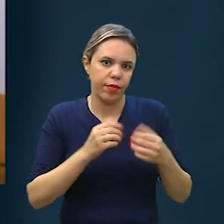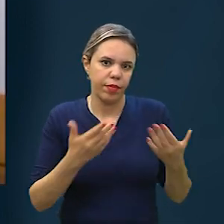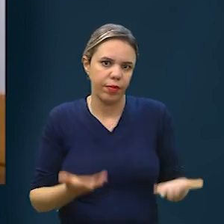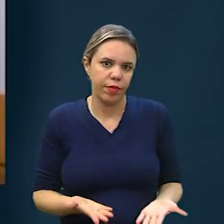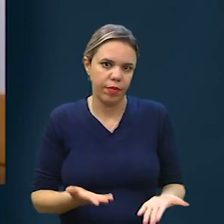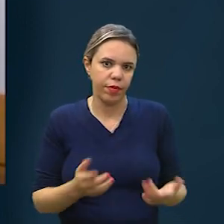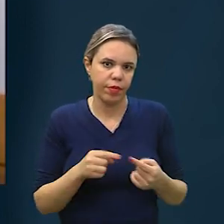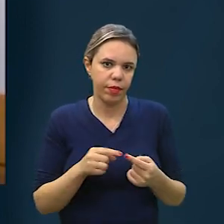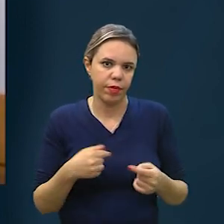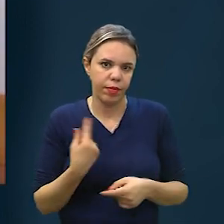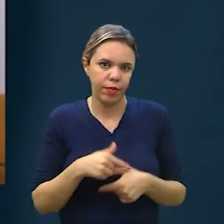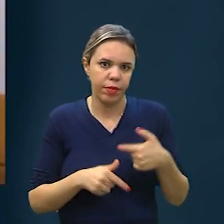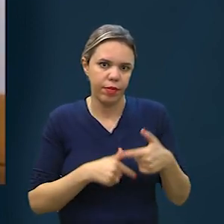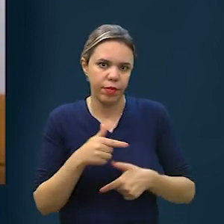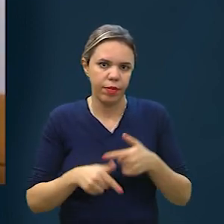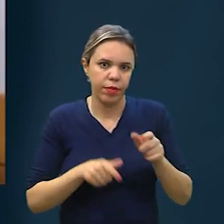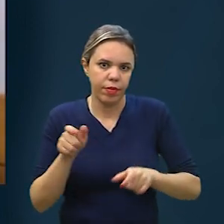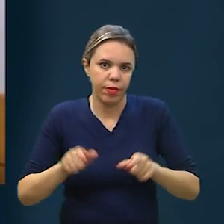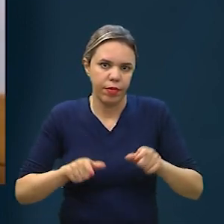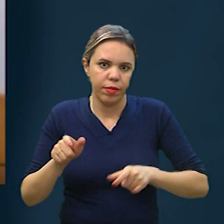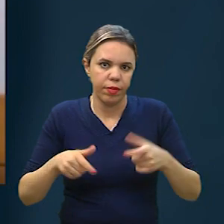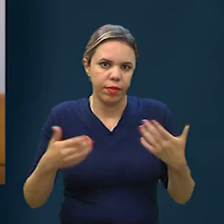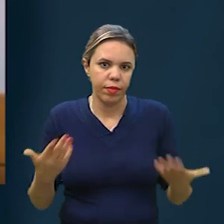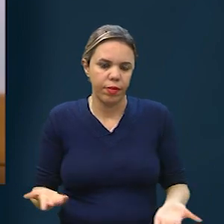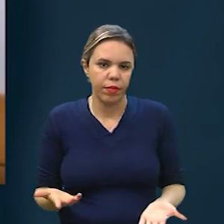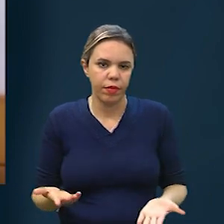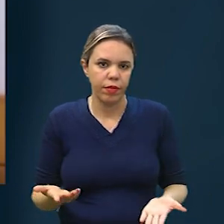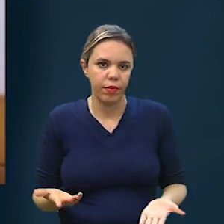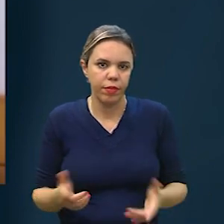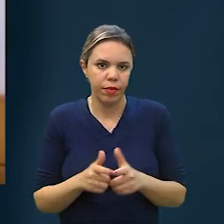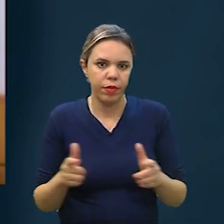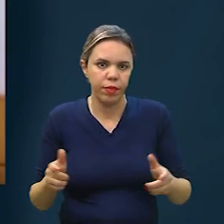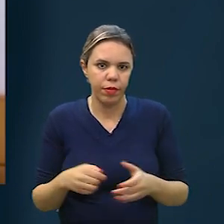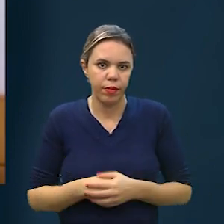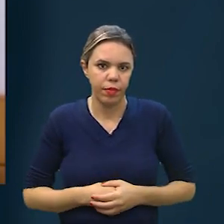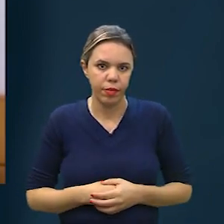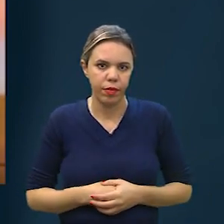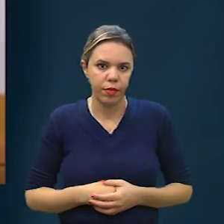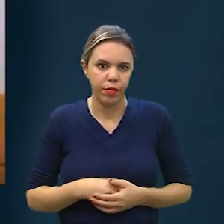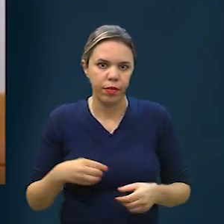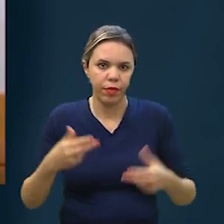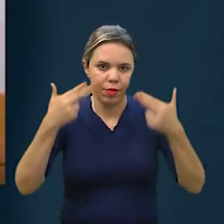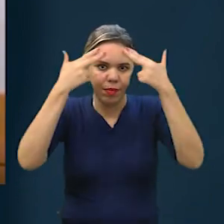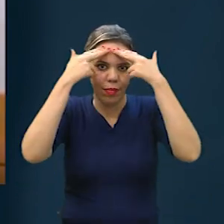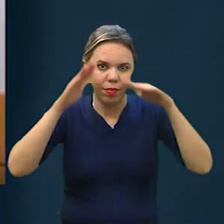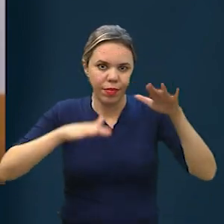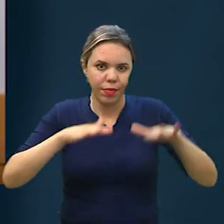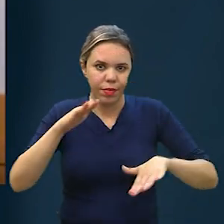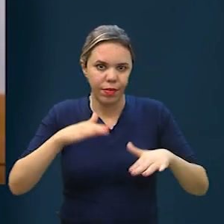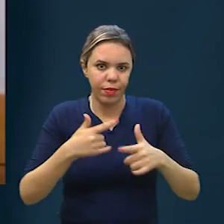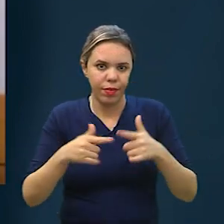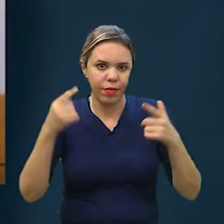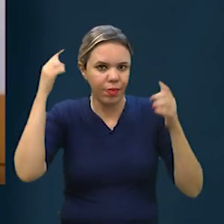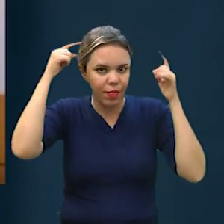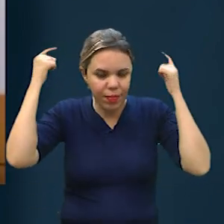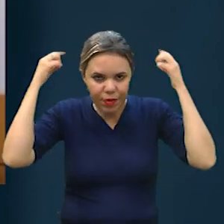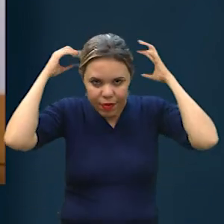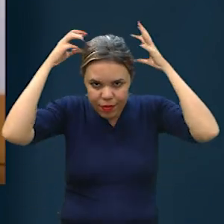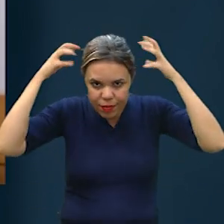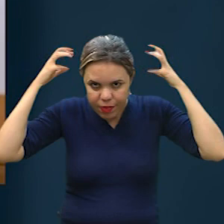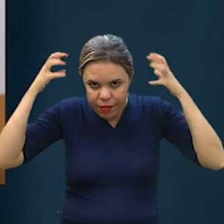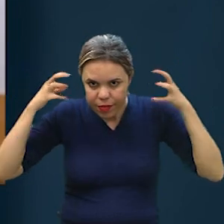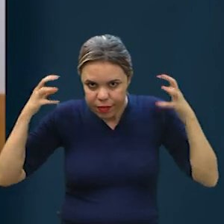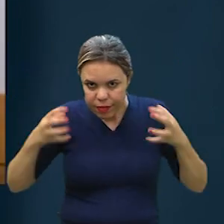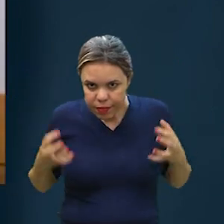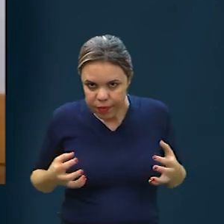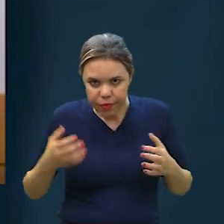faz, porque, afinal de contas, nós trabalhamos com pessoas, e com pessoas, na maioria das vezes, que têm trauma, né, desse tipo de cabelo, porque